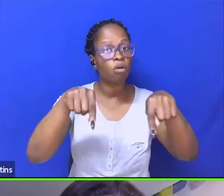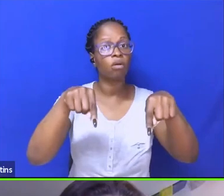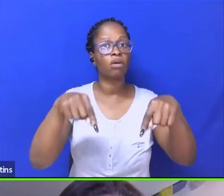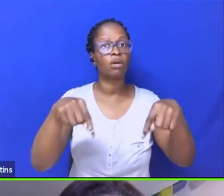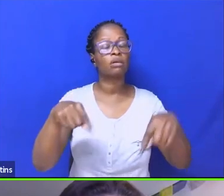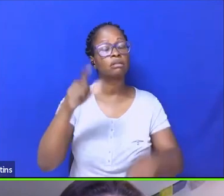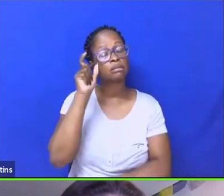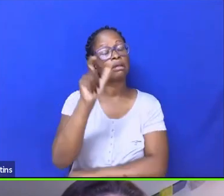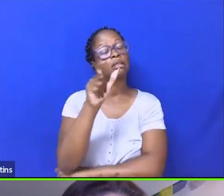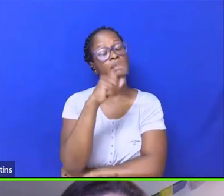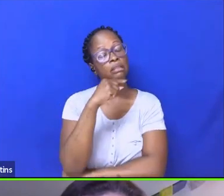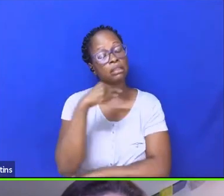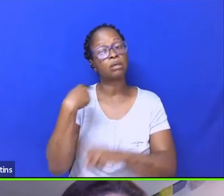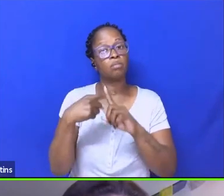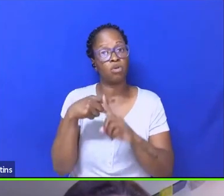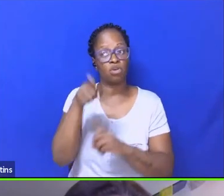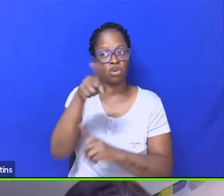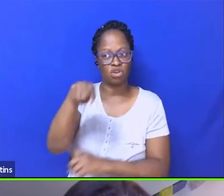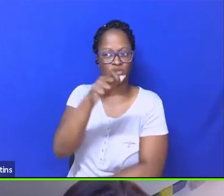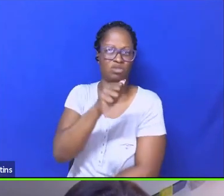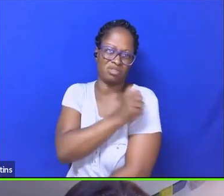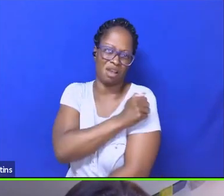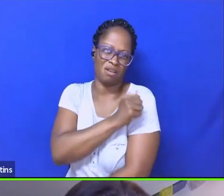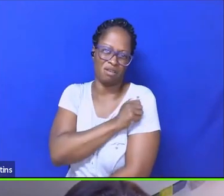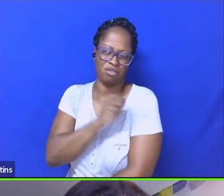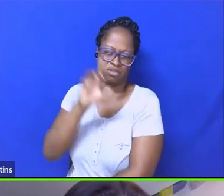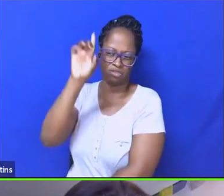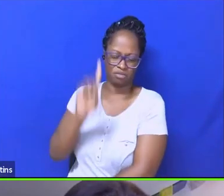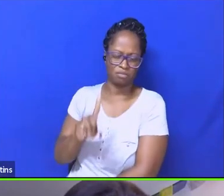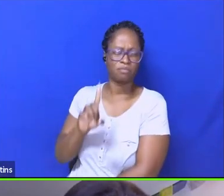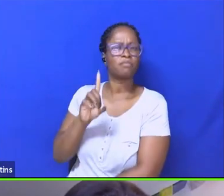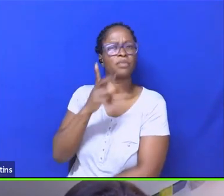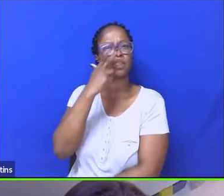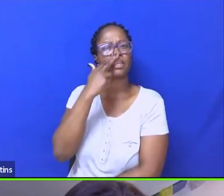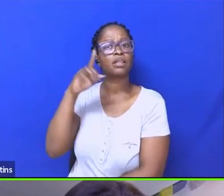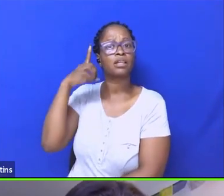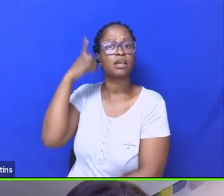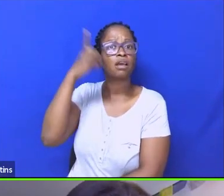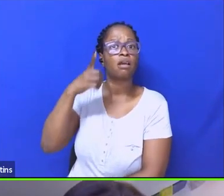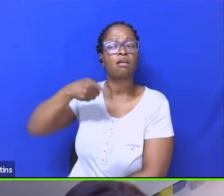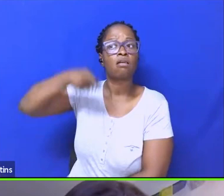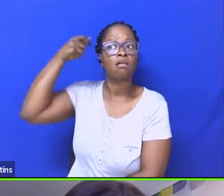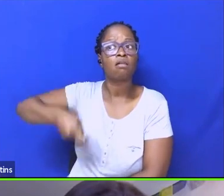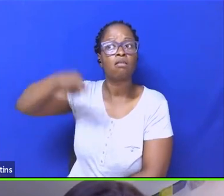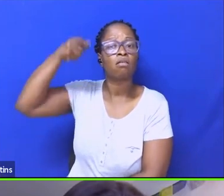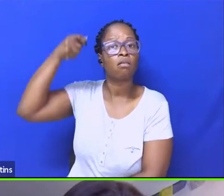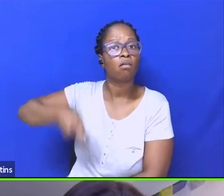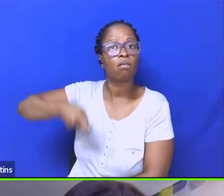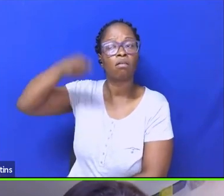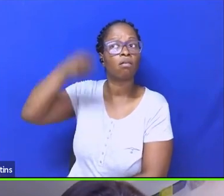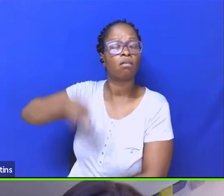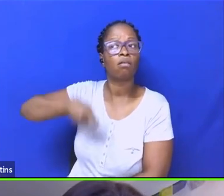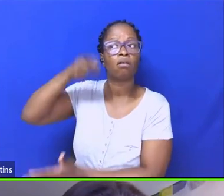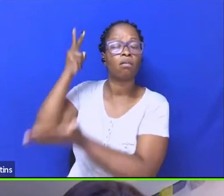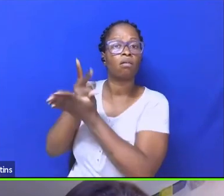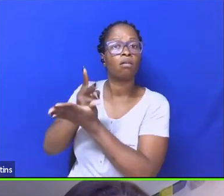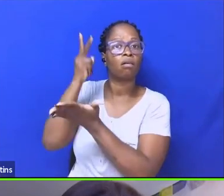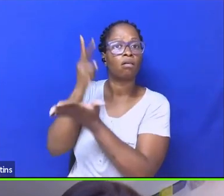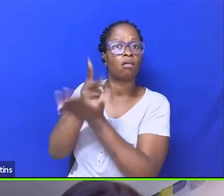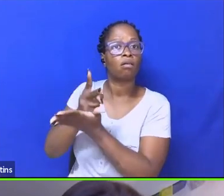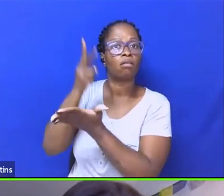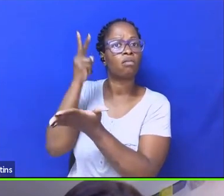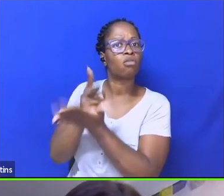muitas vezes só se lhes obriga a repetir a norma de memória e não há um processo em que um pode